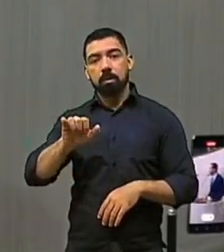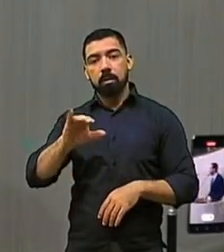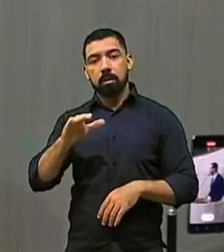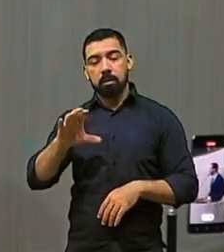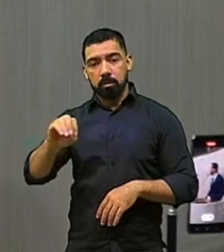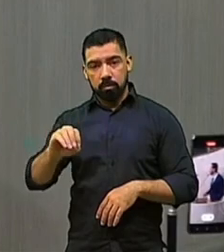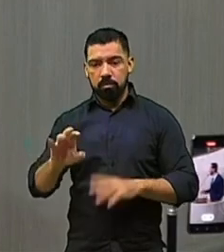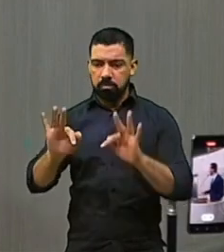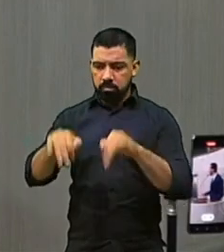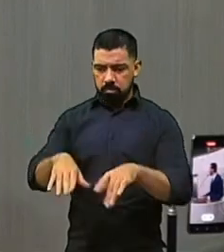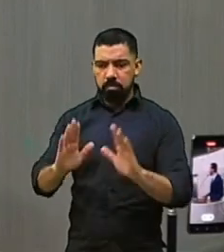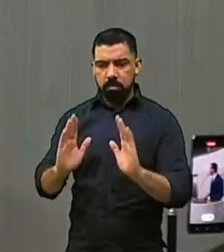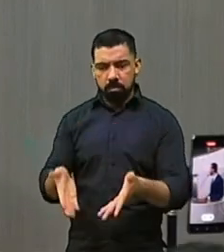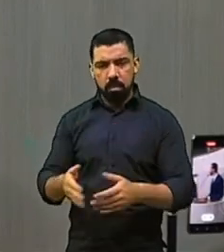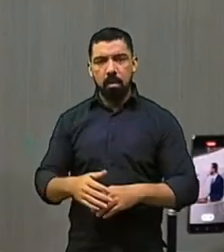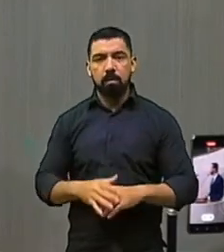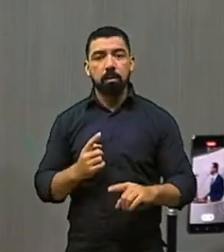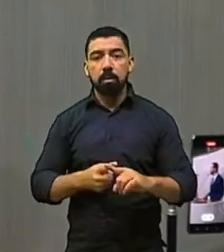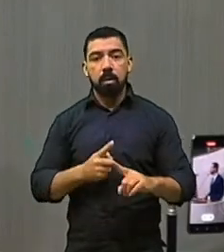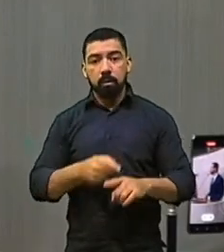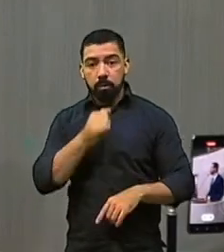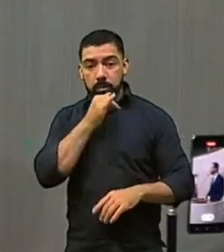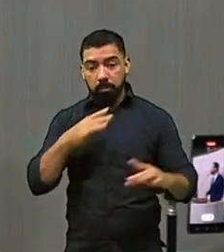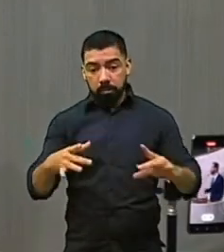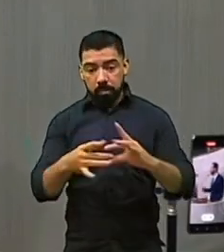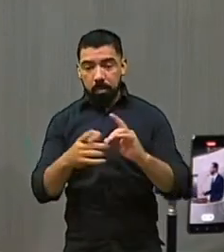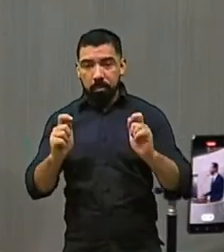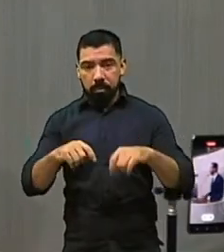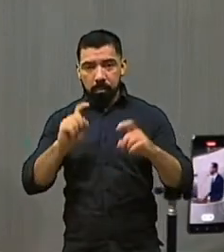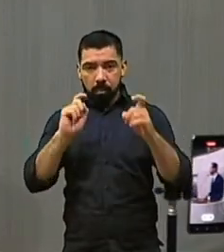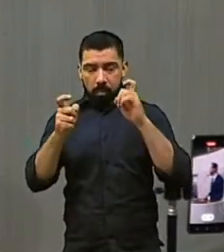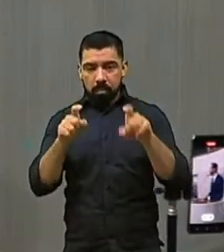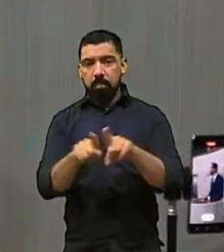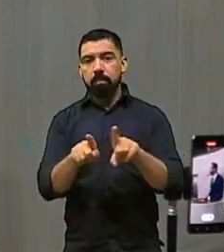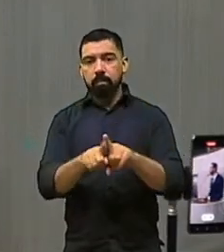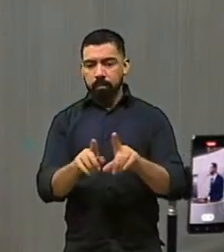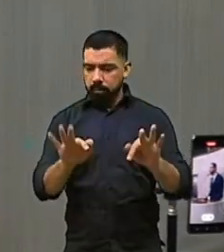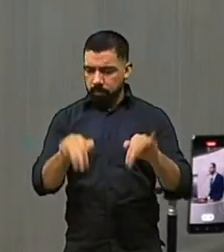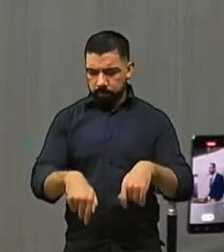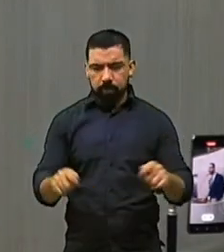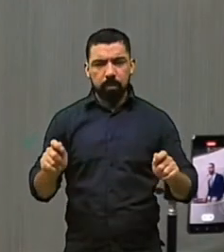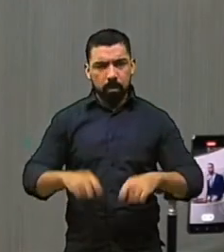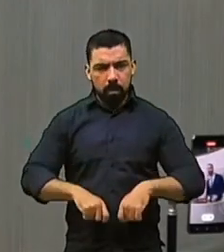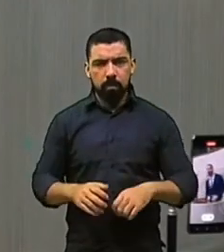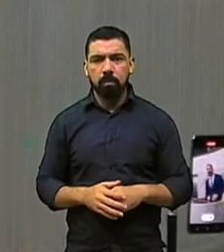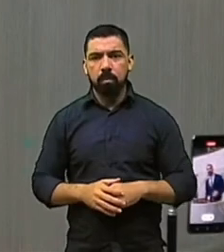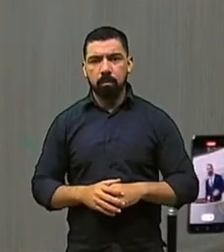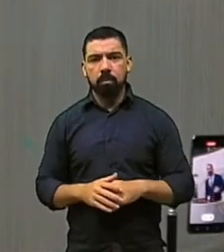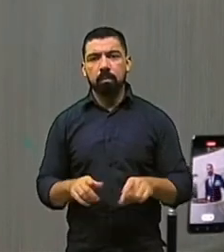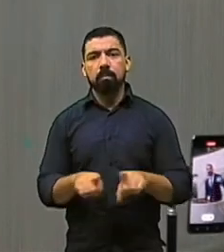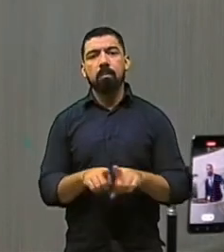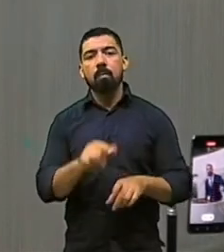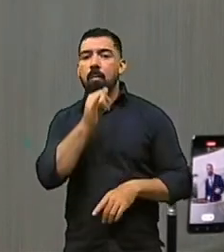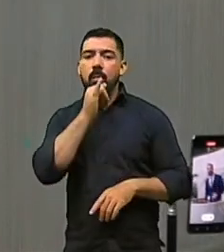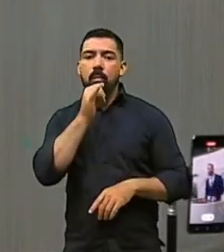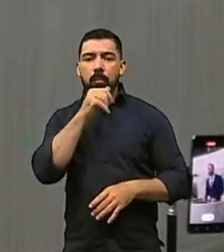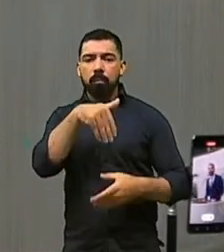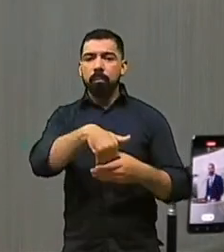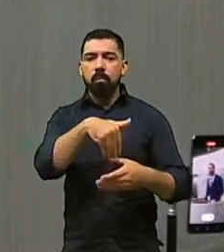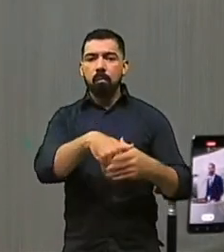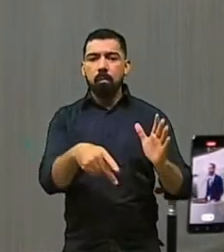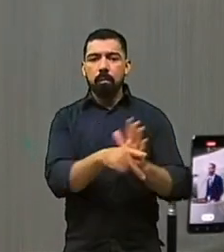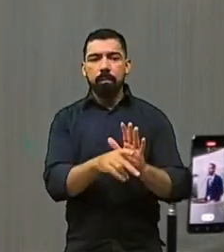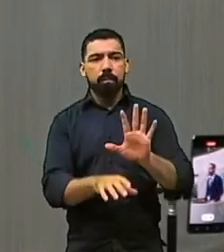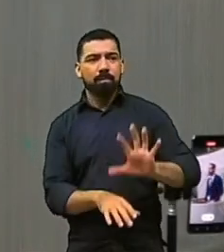A partir do momento que se emenda as eleições, pode-se discutir o fim da reeleição, pode-se discutir, por exemplo, o voto